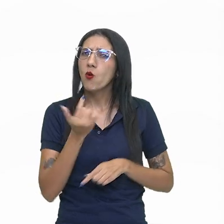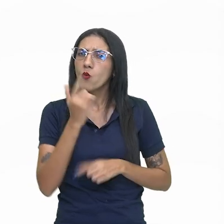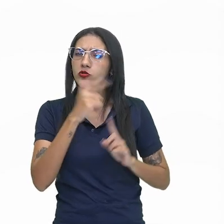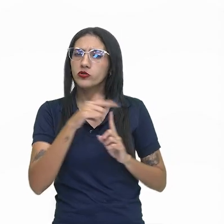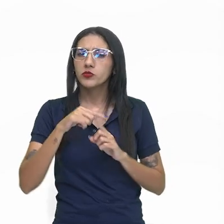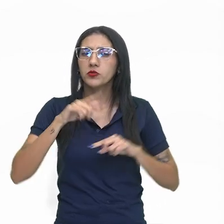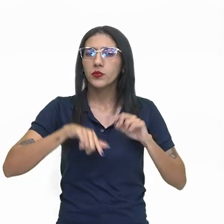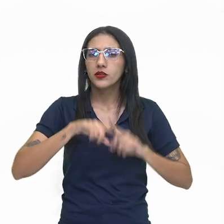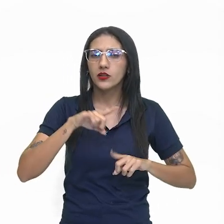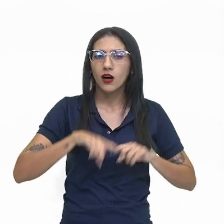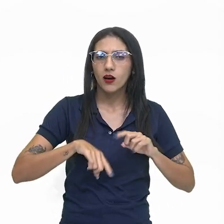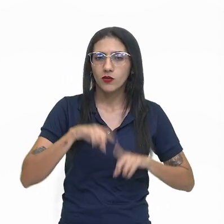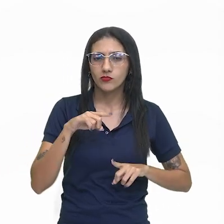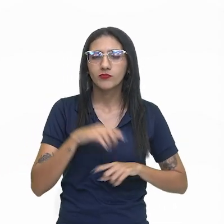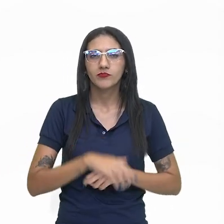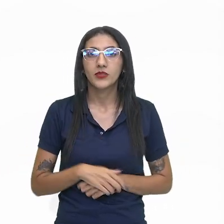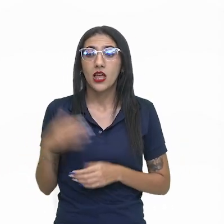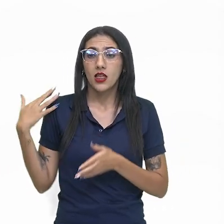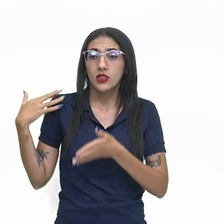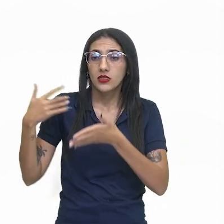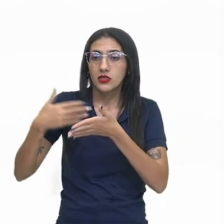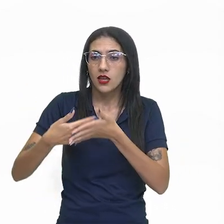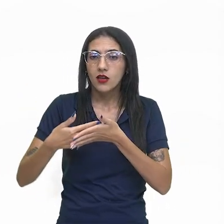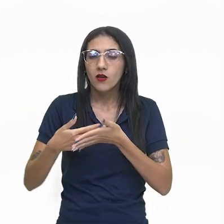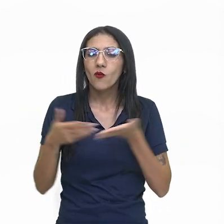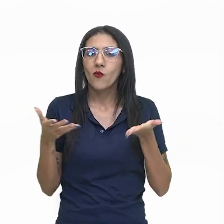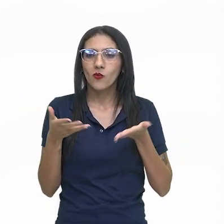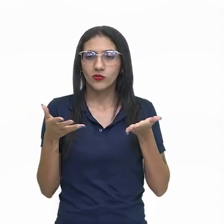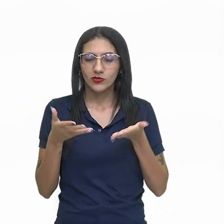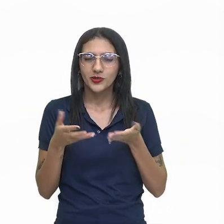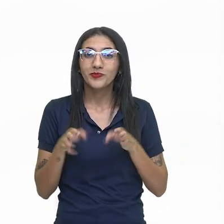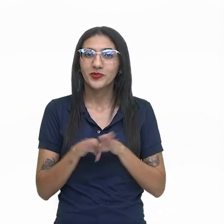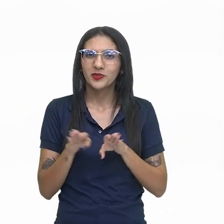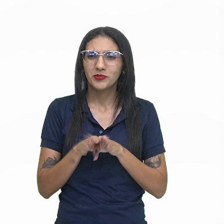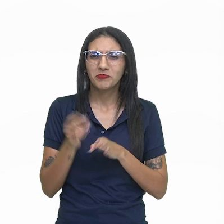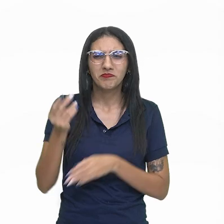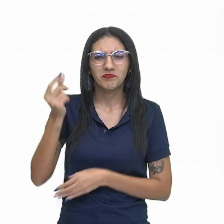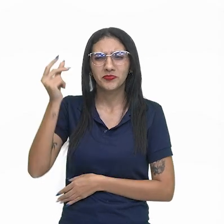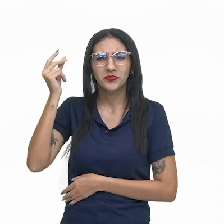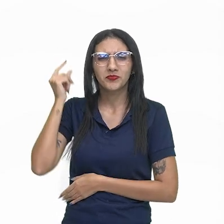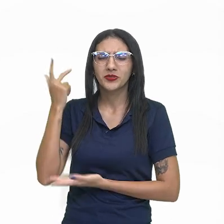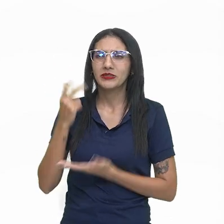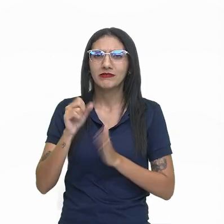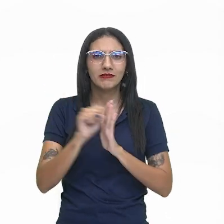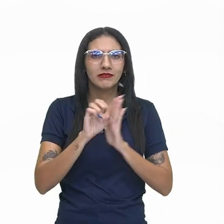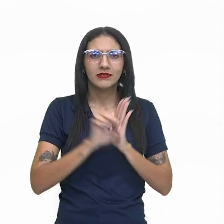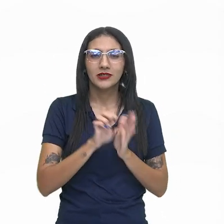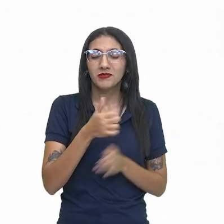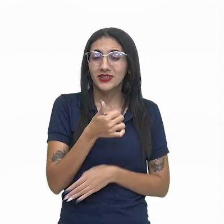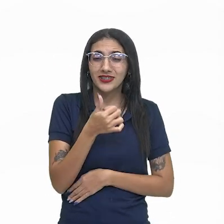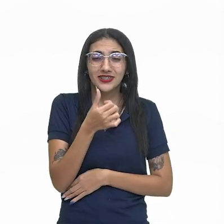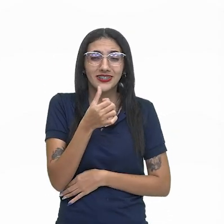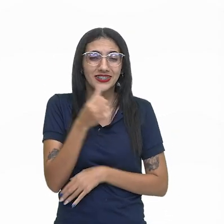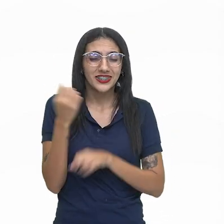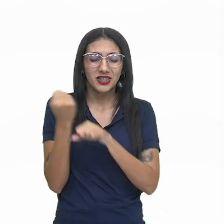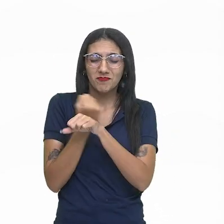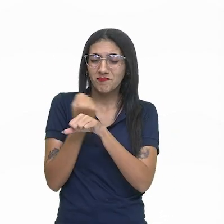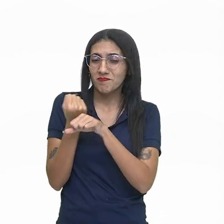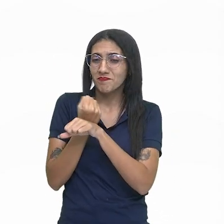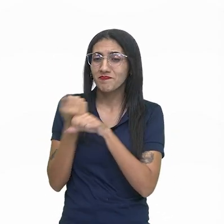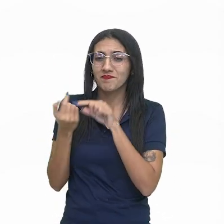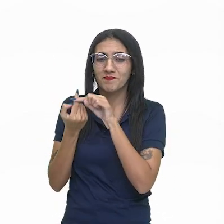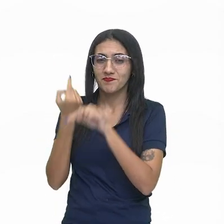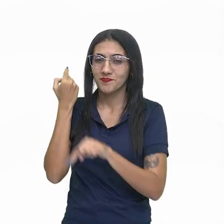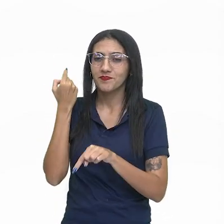importantes, e no Brasil até hoje, e lá também era importante. A gente está falando aí de século XVI, né? Há muito tempo atrás,